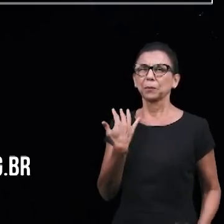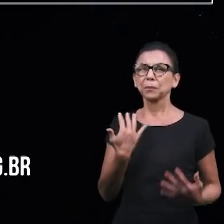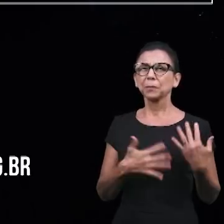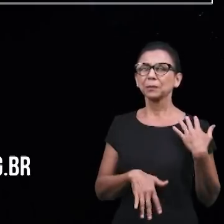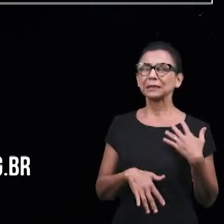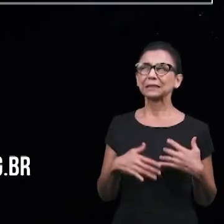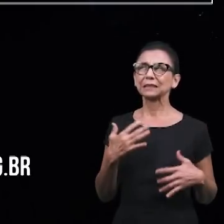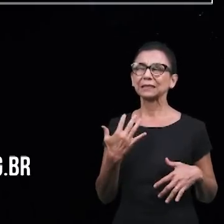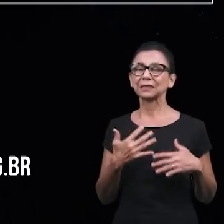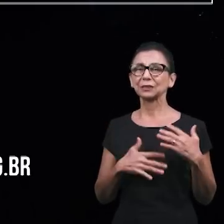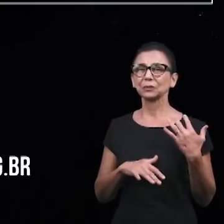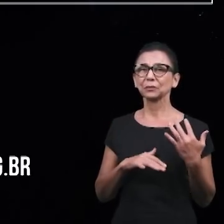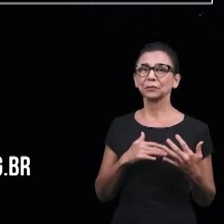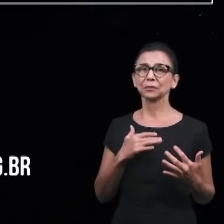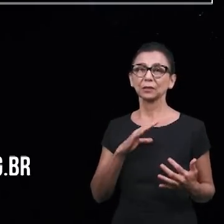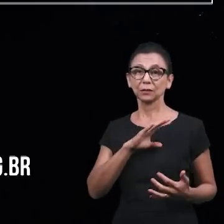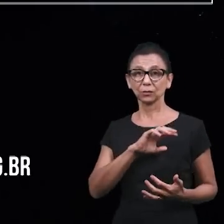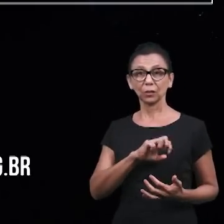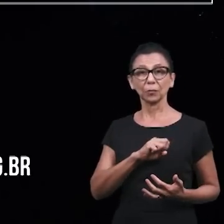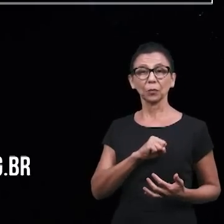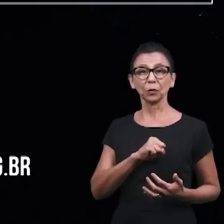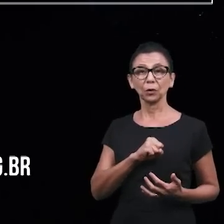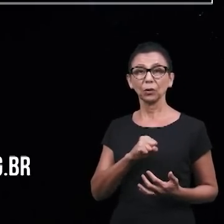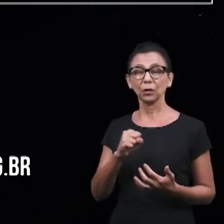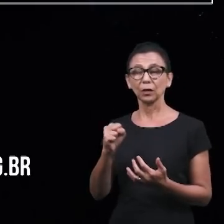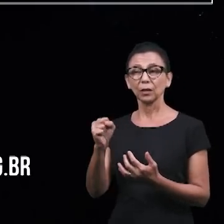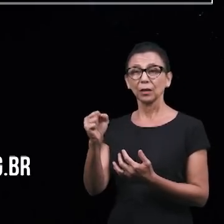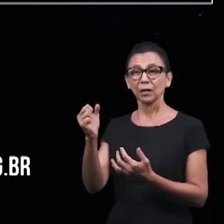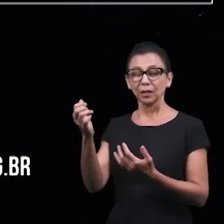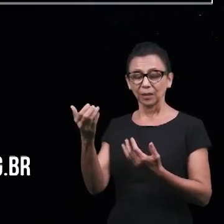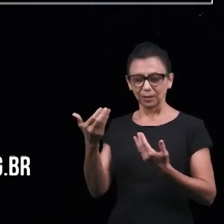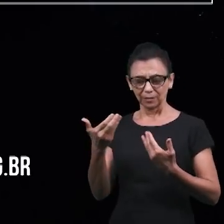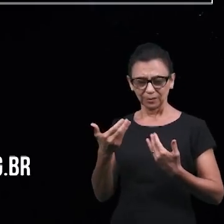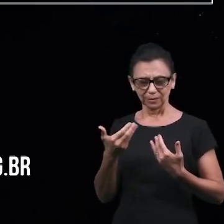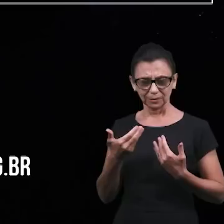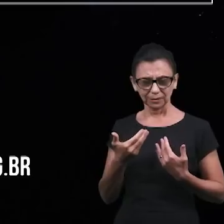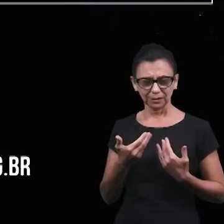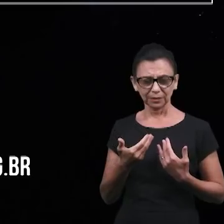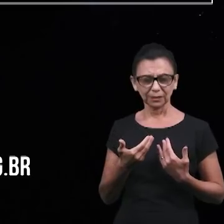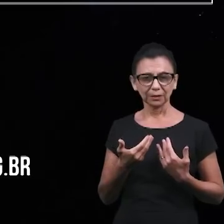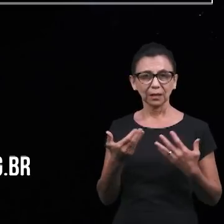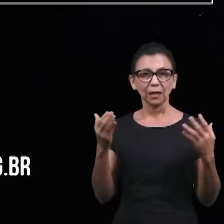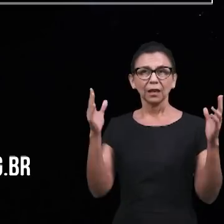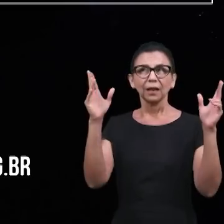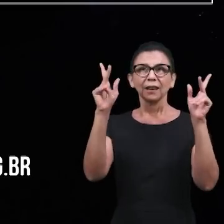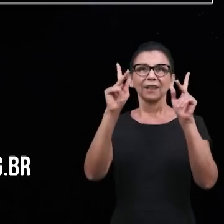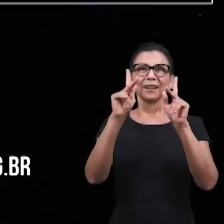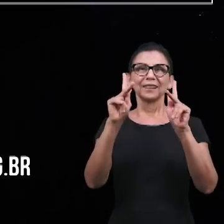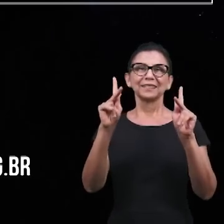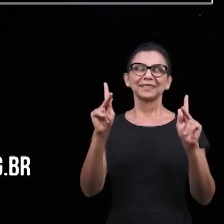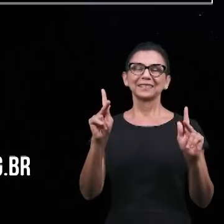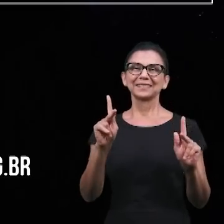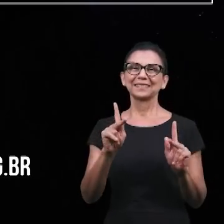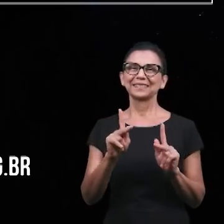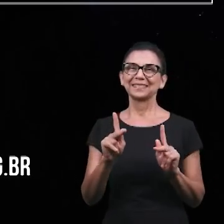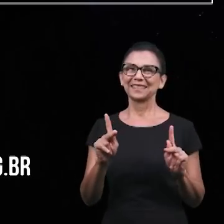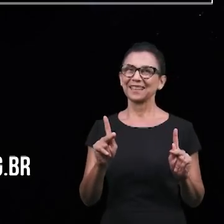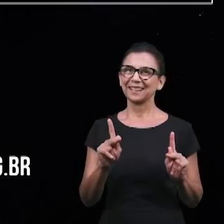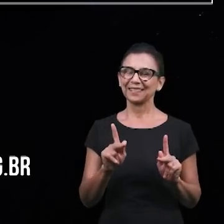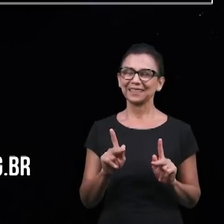coração aflito e o faz alcançar a paz.